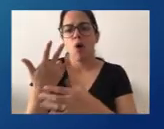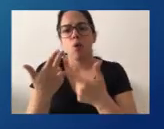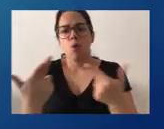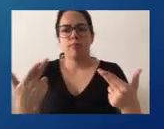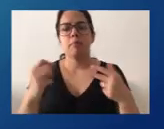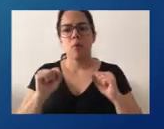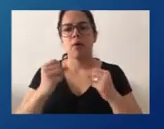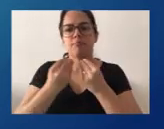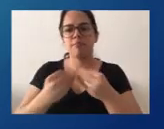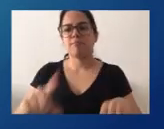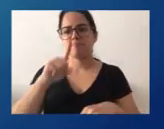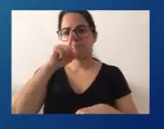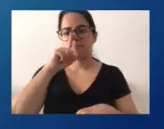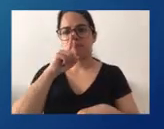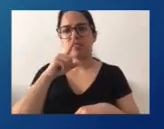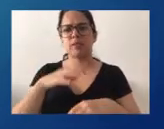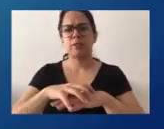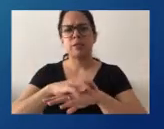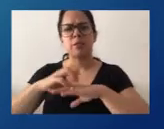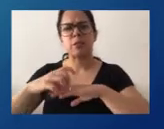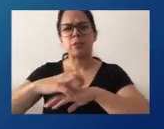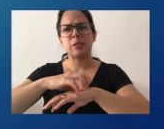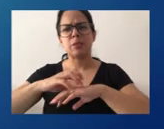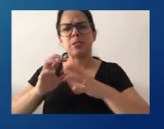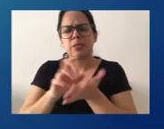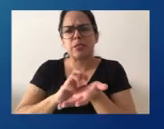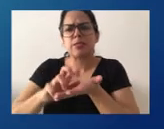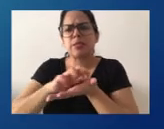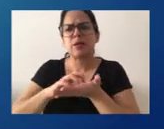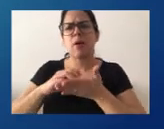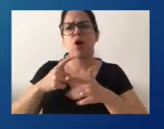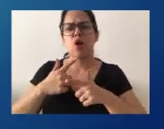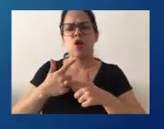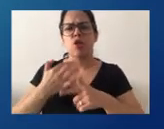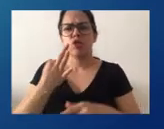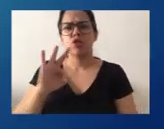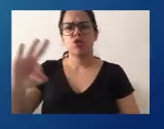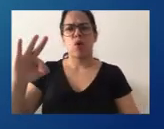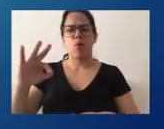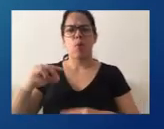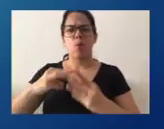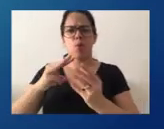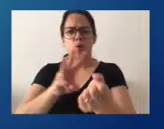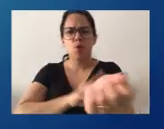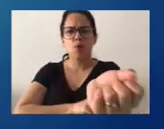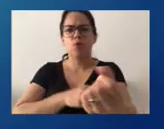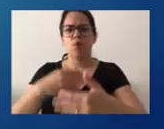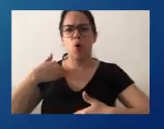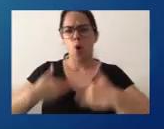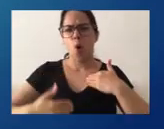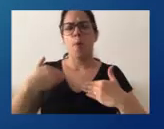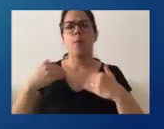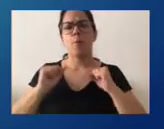Então, desde a pessoa sentir formigamento, a dores musculares, problemas na coluna e até osteoporose. As de corpo inteiro pode resultar